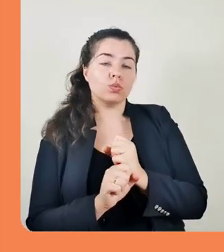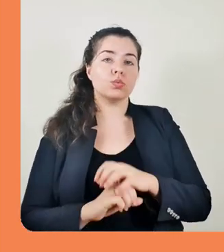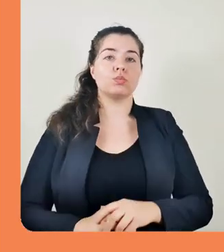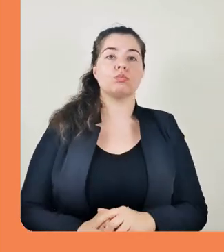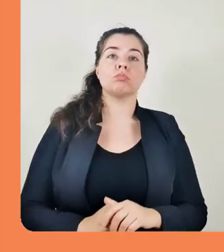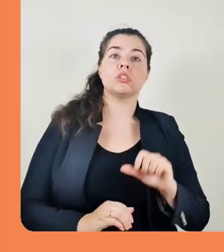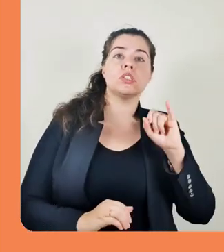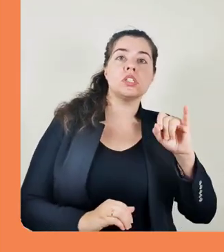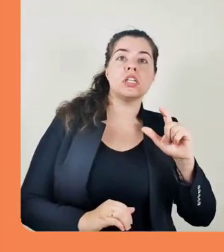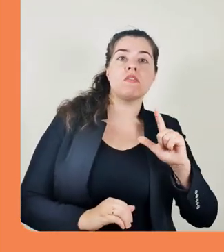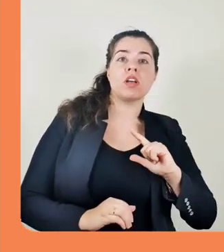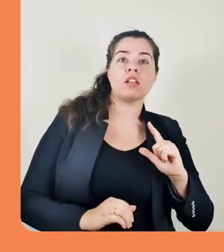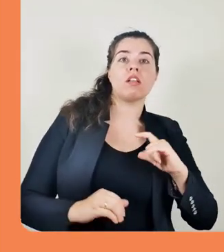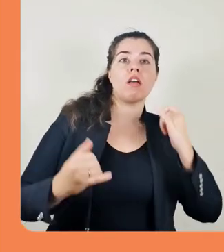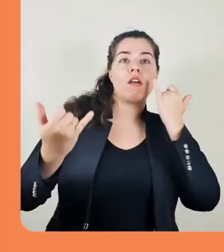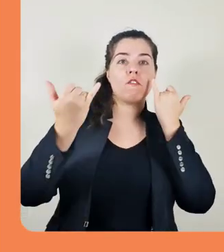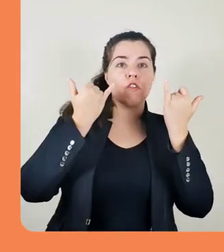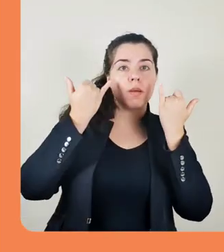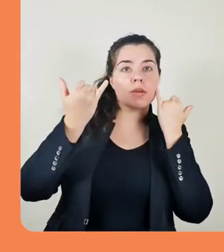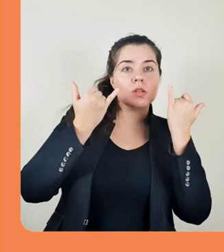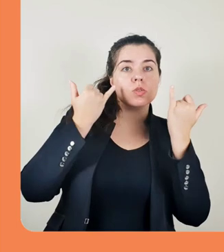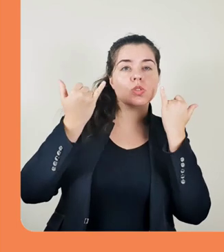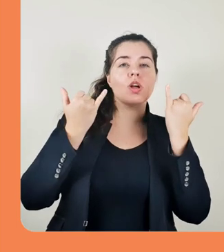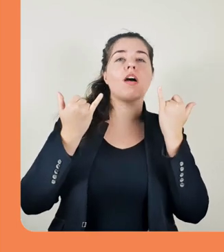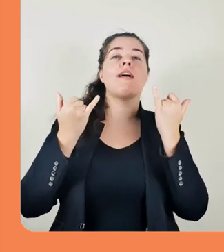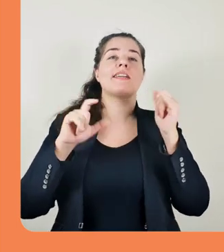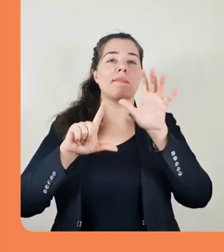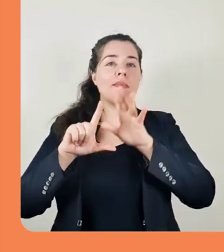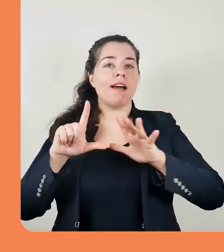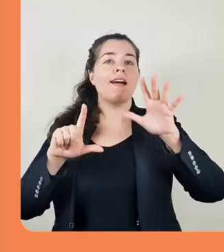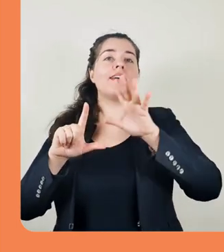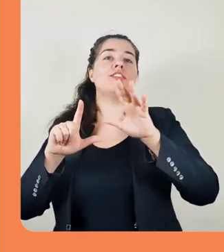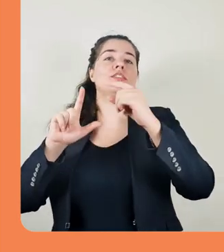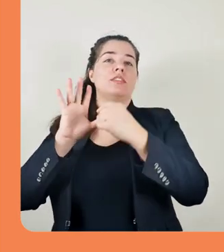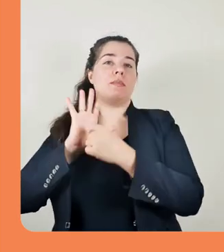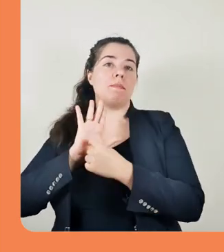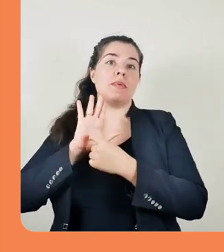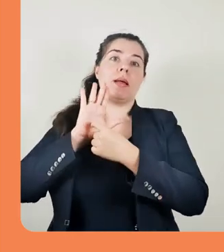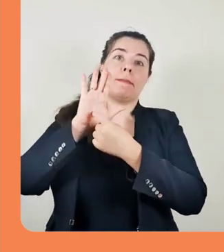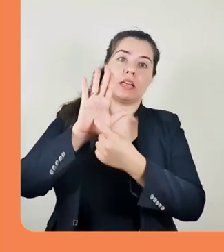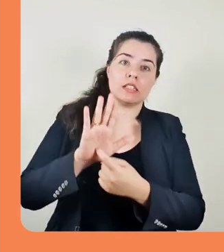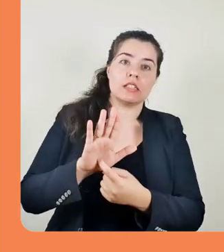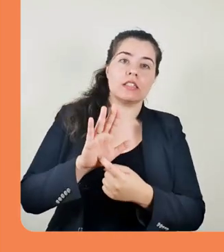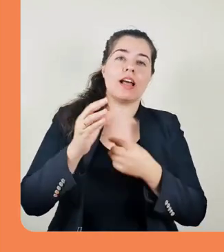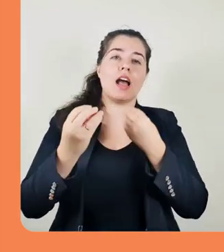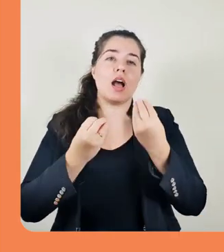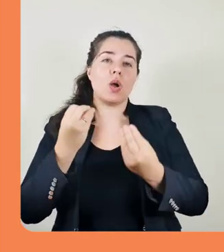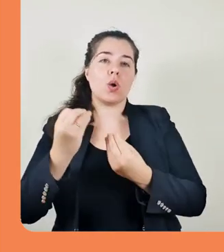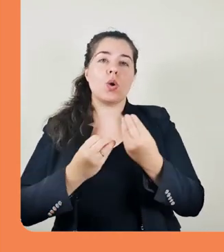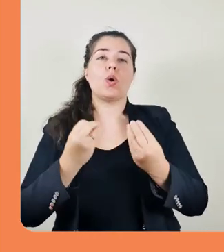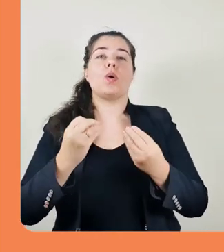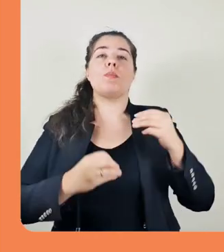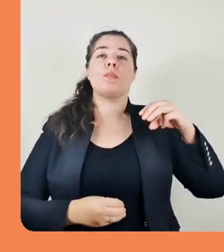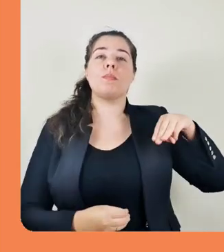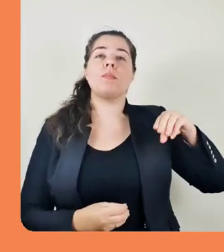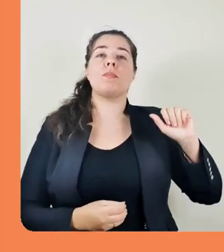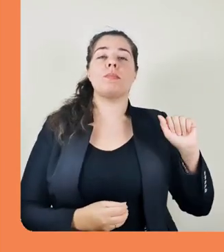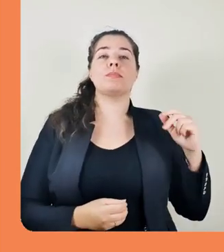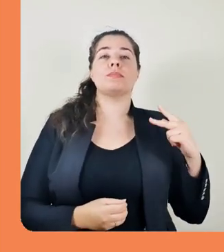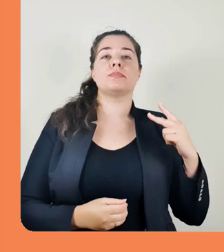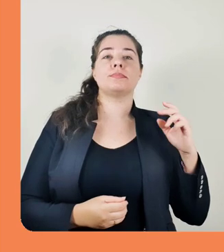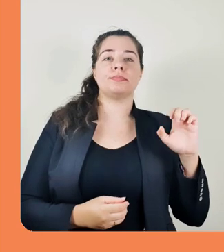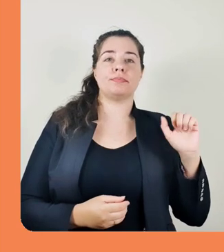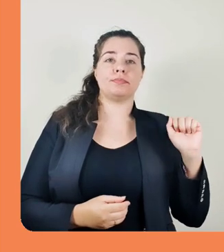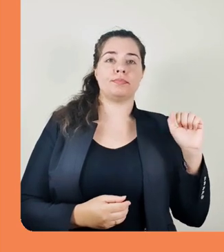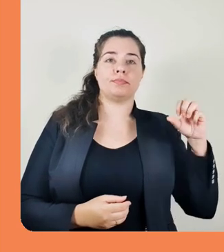você habilita se o aluno vai ou não ganhar experiência são pontos se vai